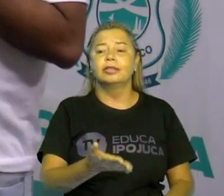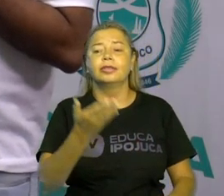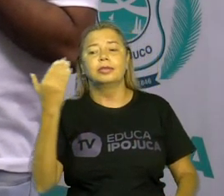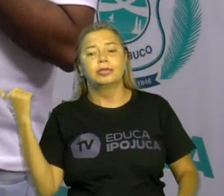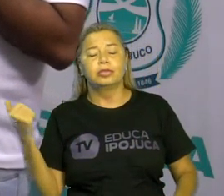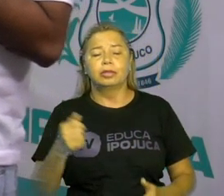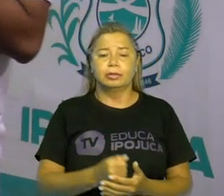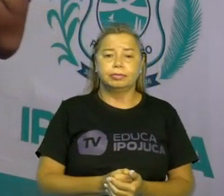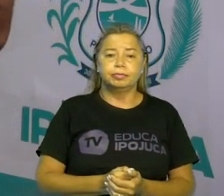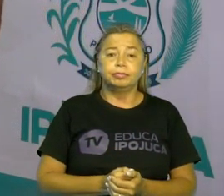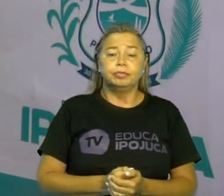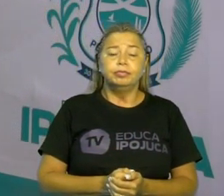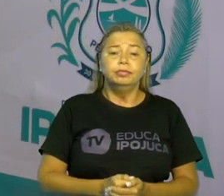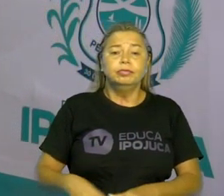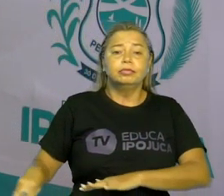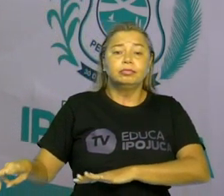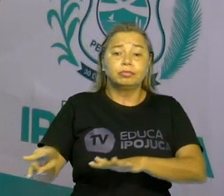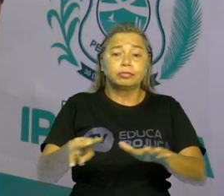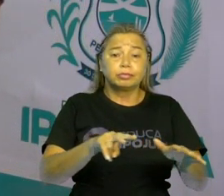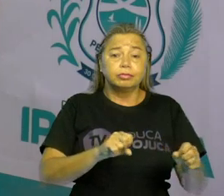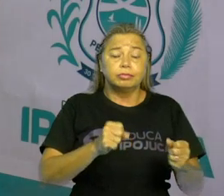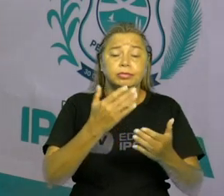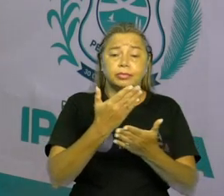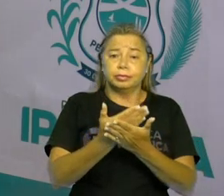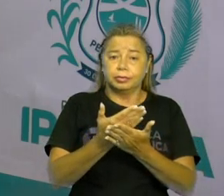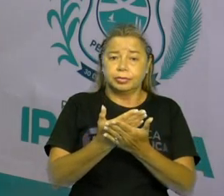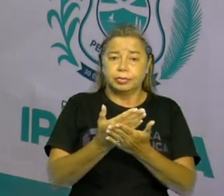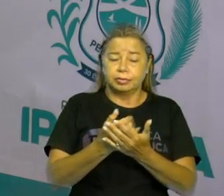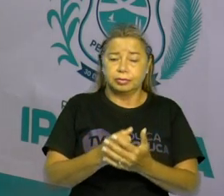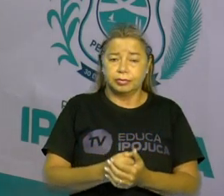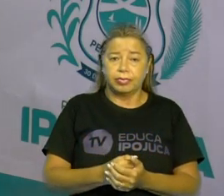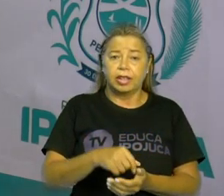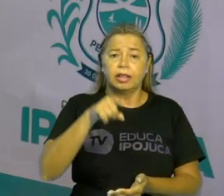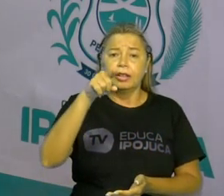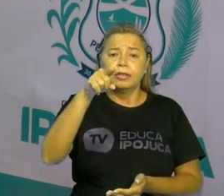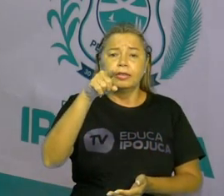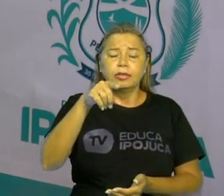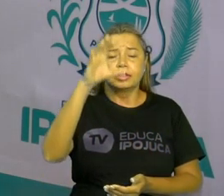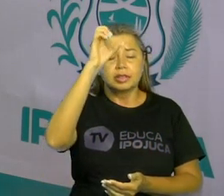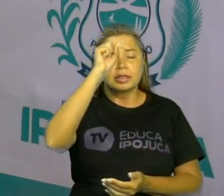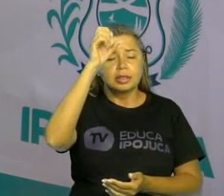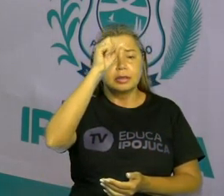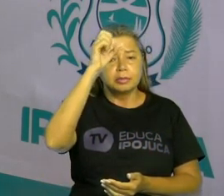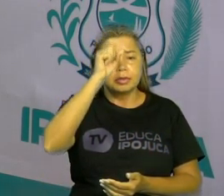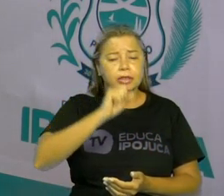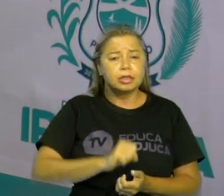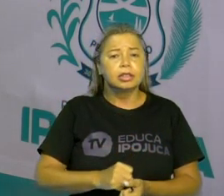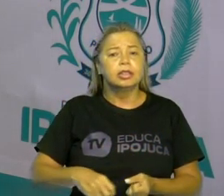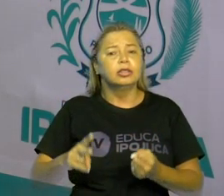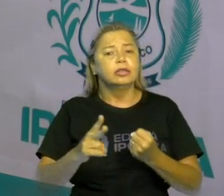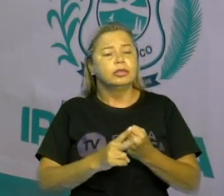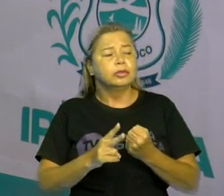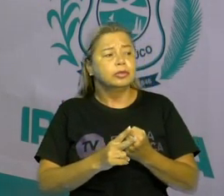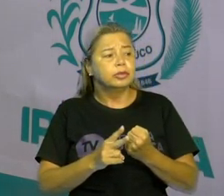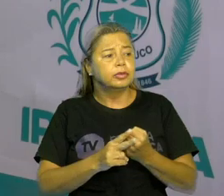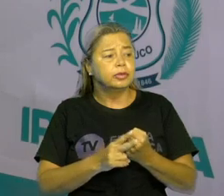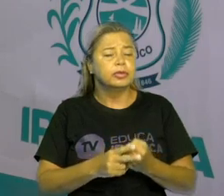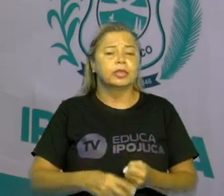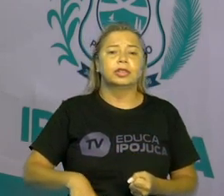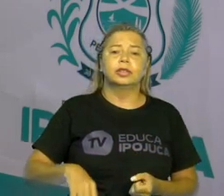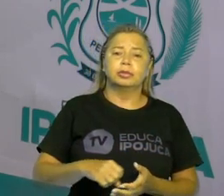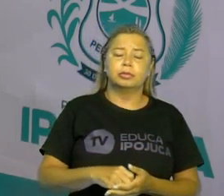passada vocês aprenderão que com o auxiliar o eu o verbo que vem depois dele vai automaticamente para